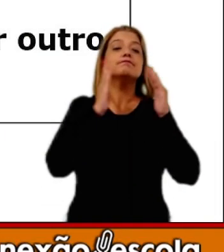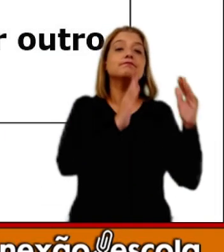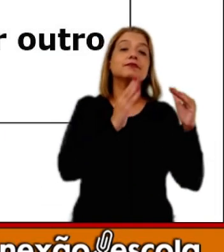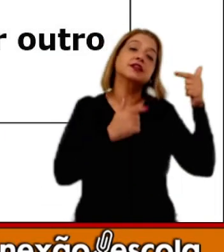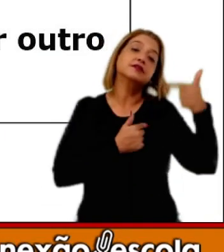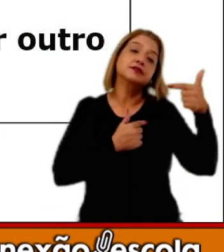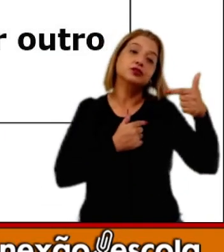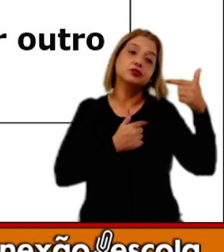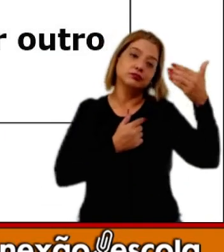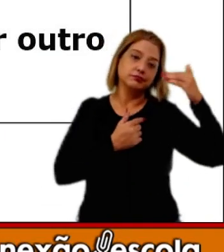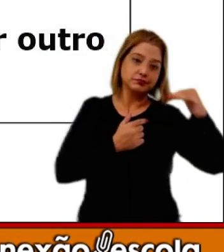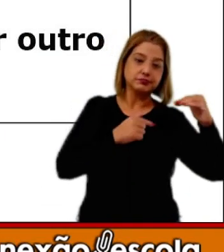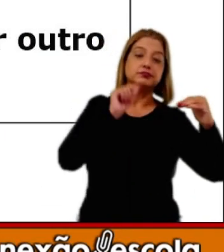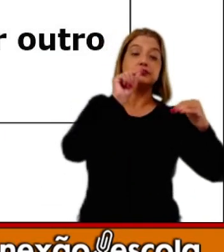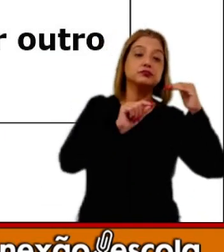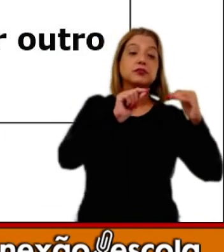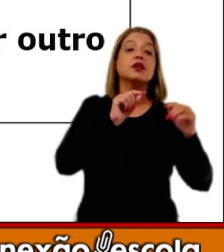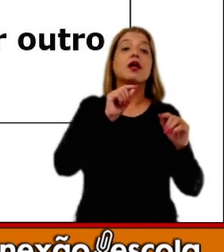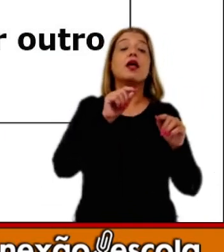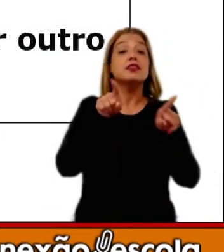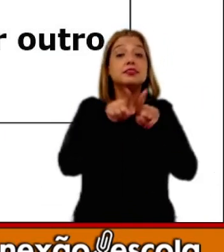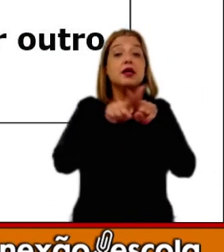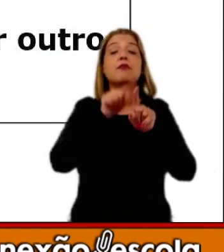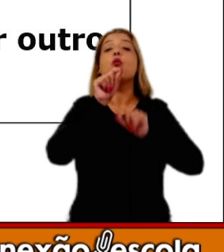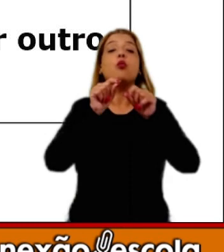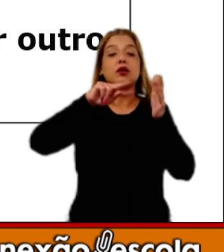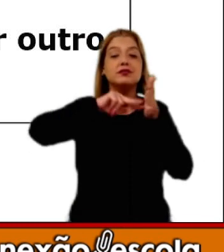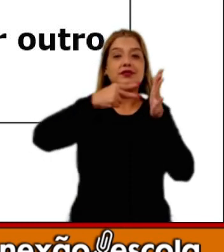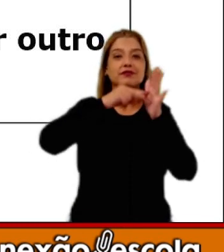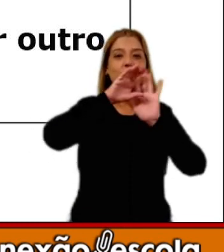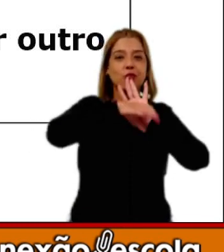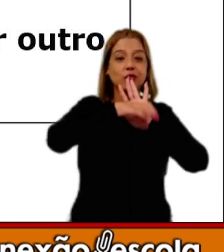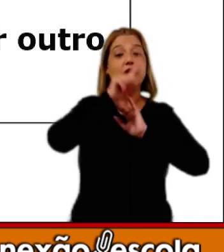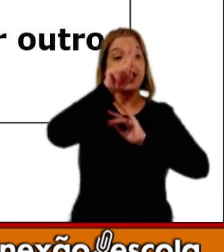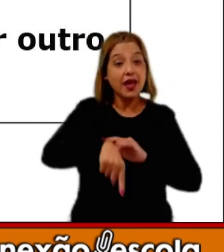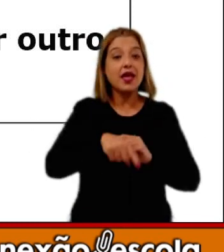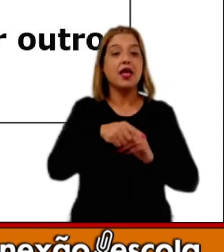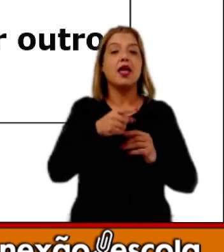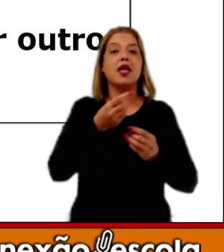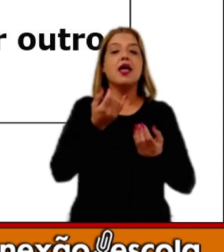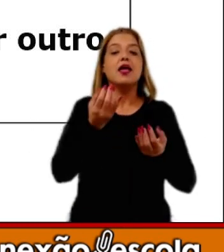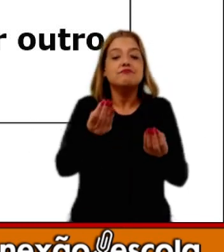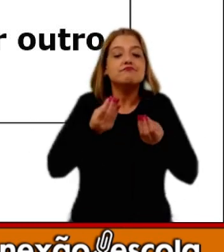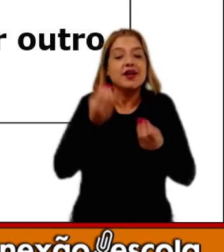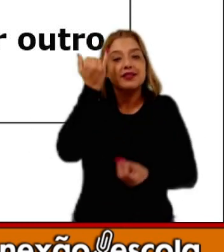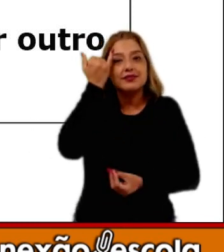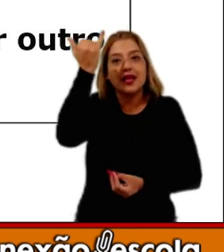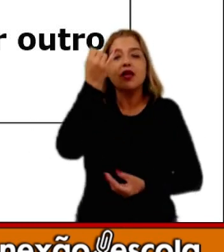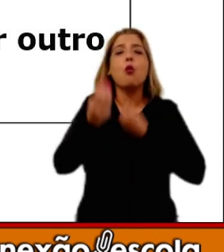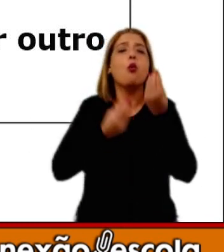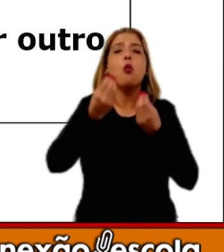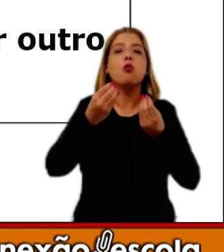to this Breed of conclusion Então temos também alguns conectivos que servem para dar a ideia de